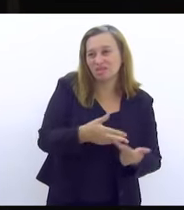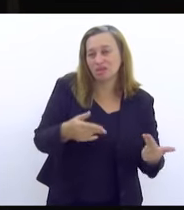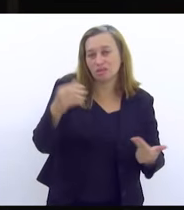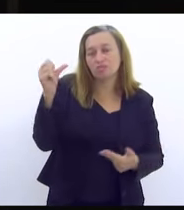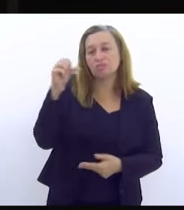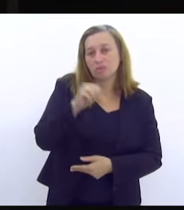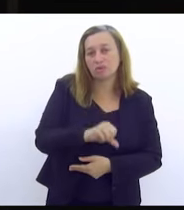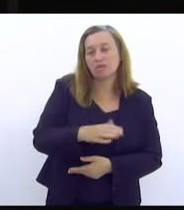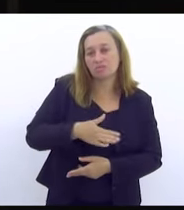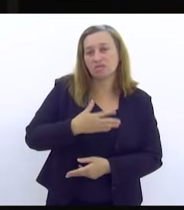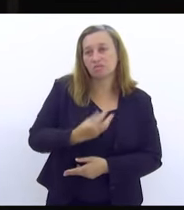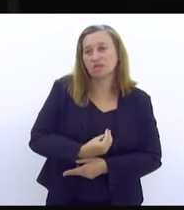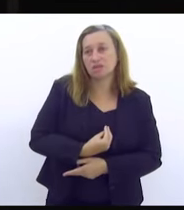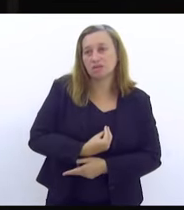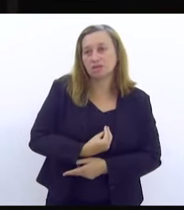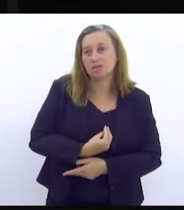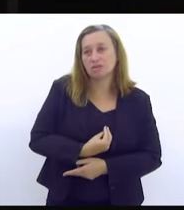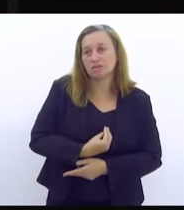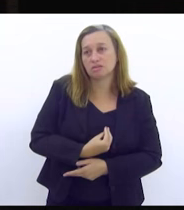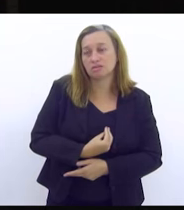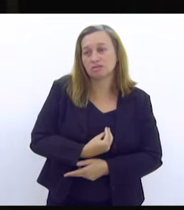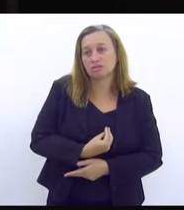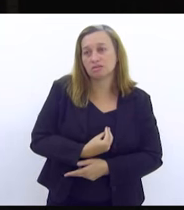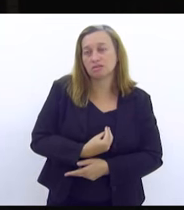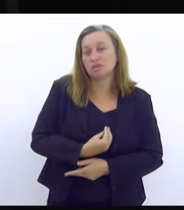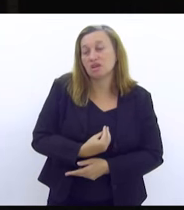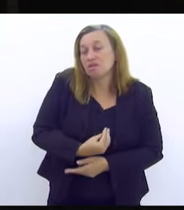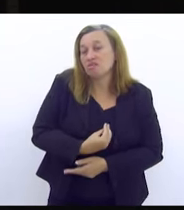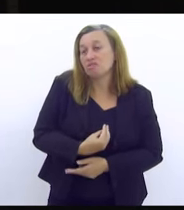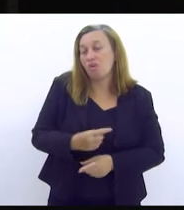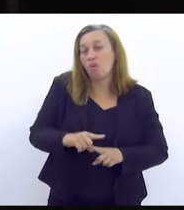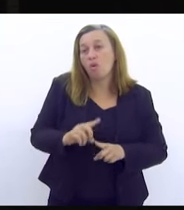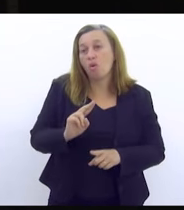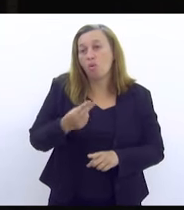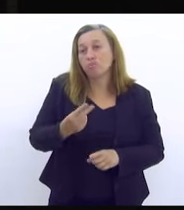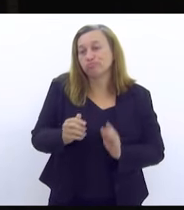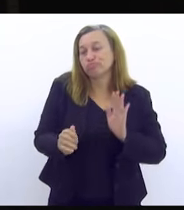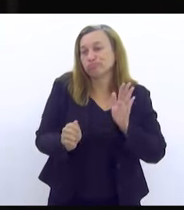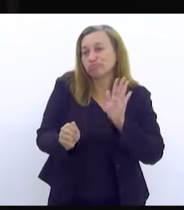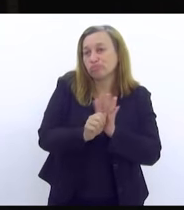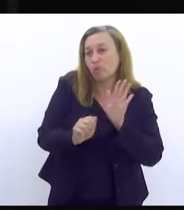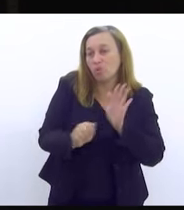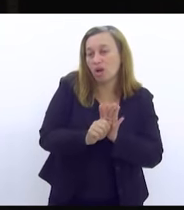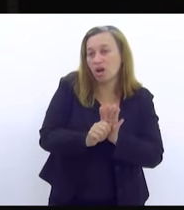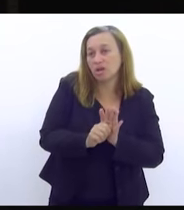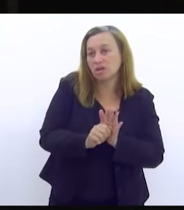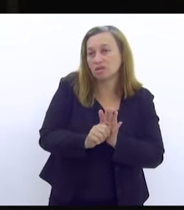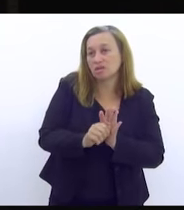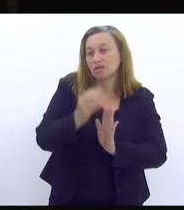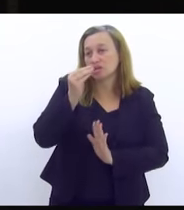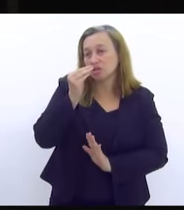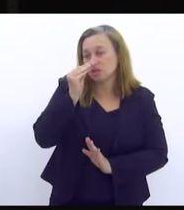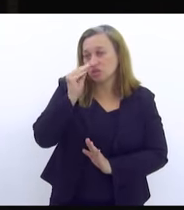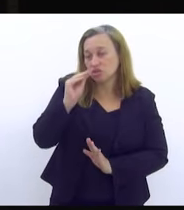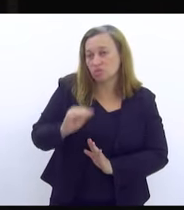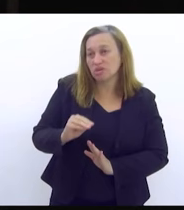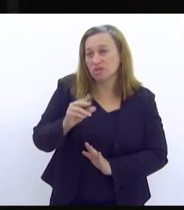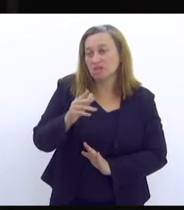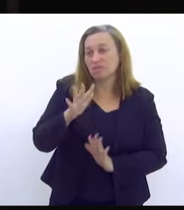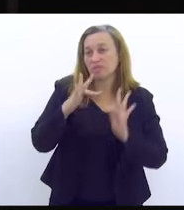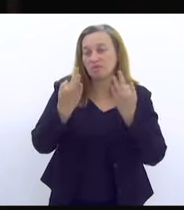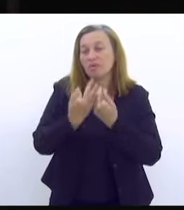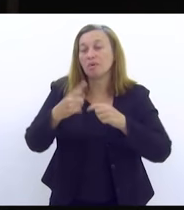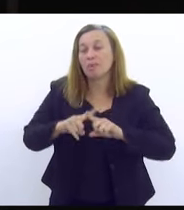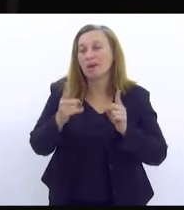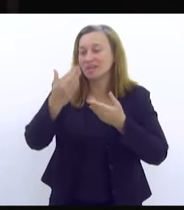muito piores, né? Estar viva, mas, de repente, drogada, sendo um desgosto para minha família. Mas,